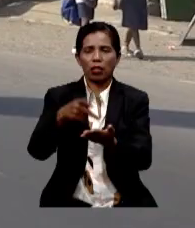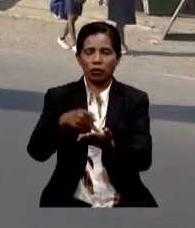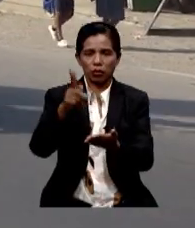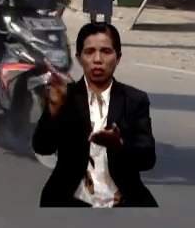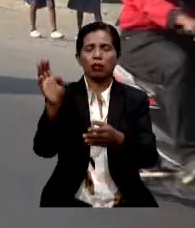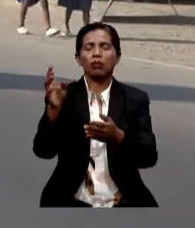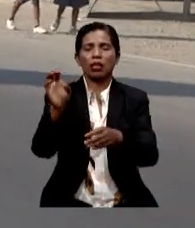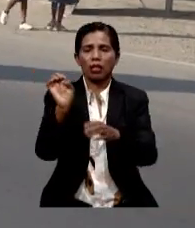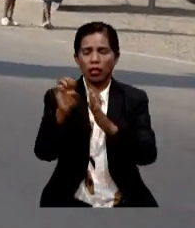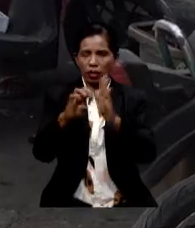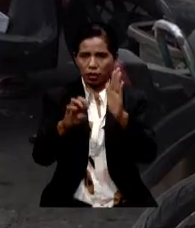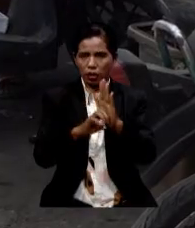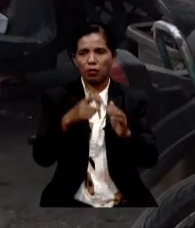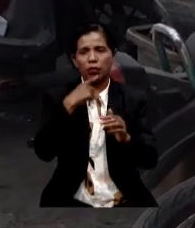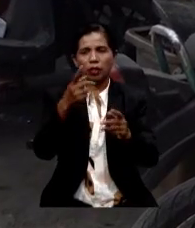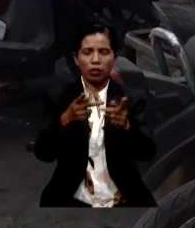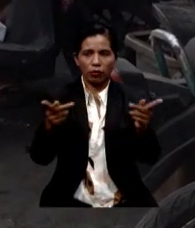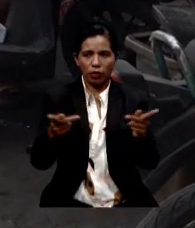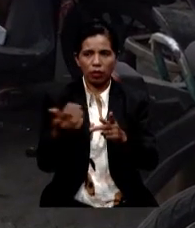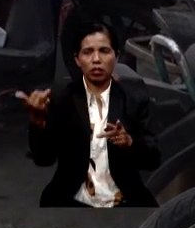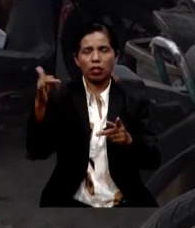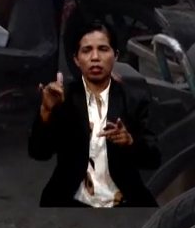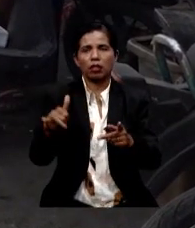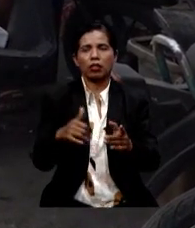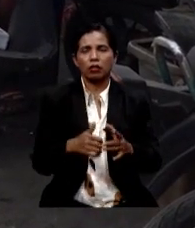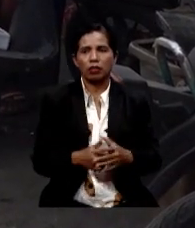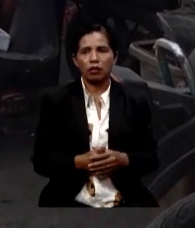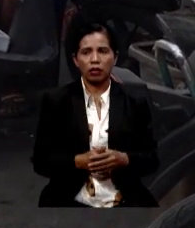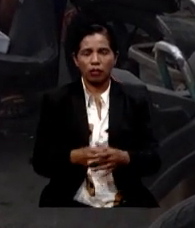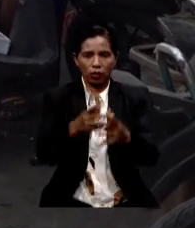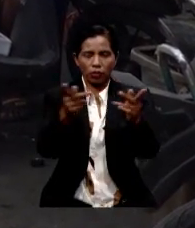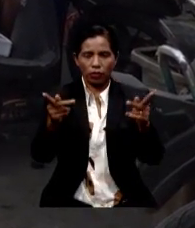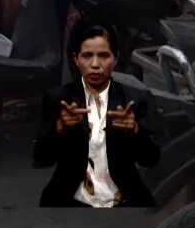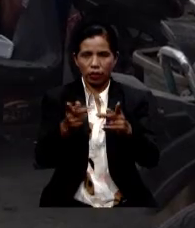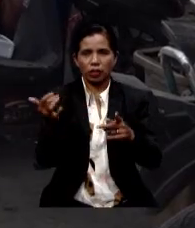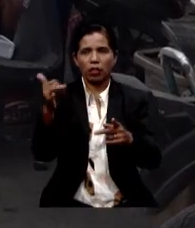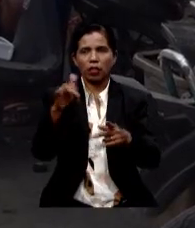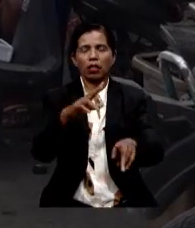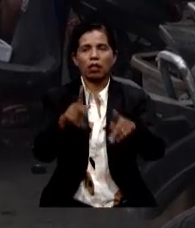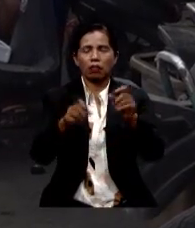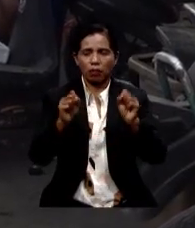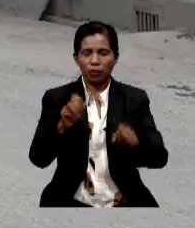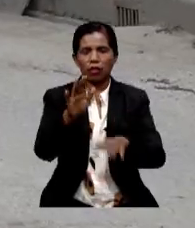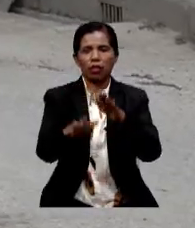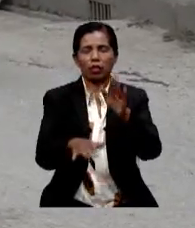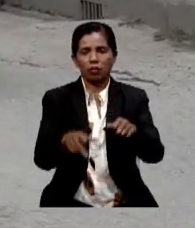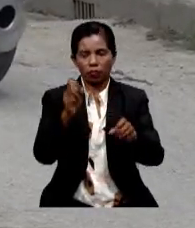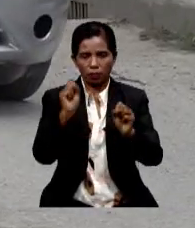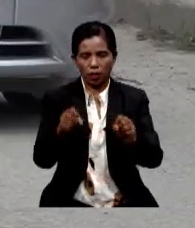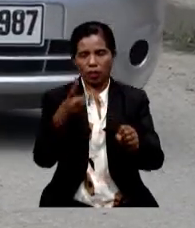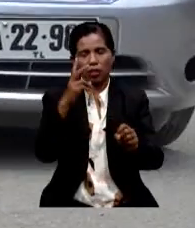maybe atu de hende trans arredor sira hansa trotoar fatin neve mak ema bela liuba ne lavele